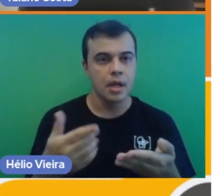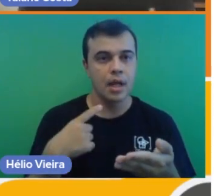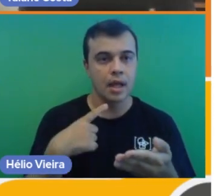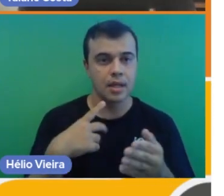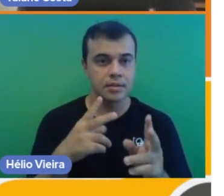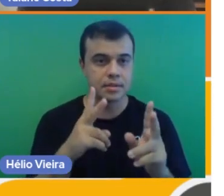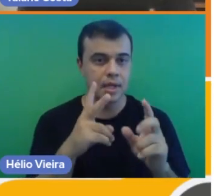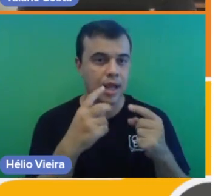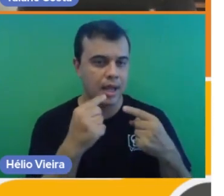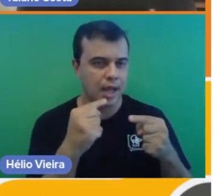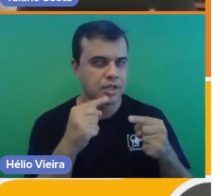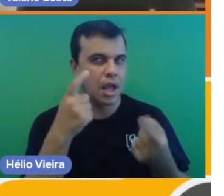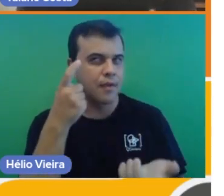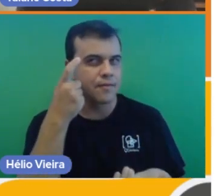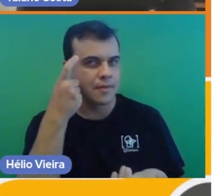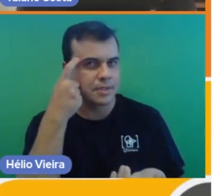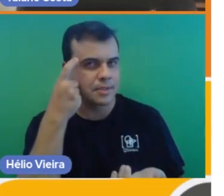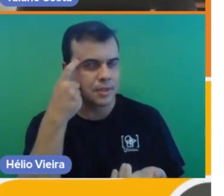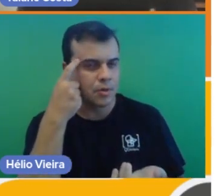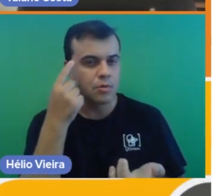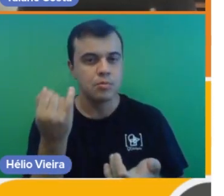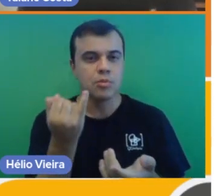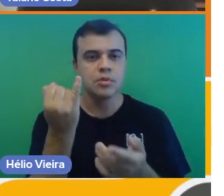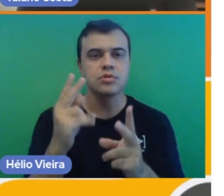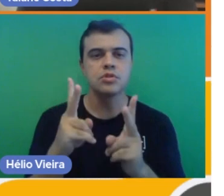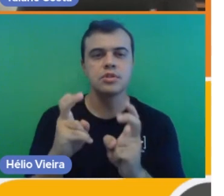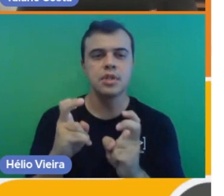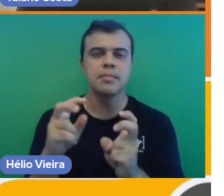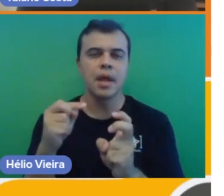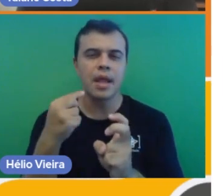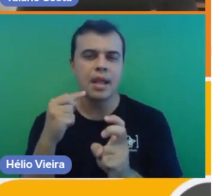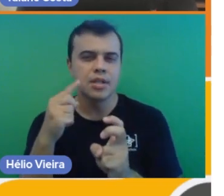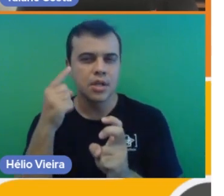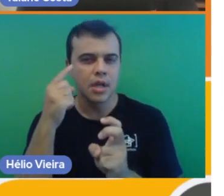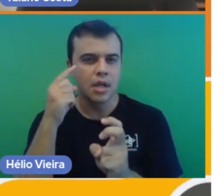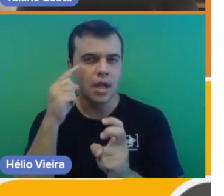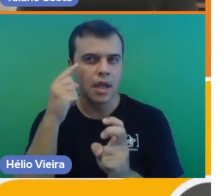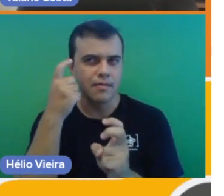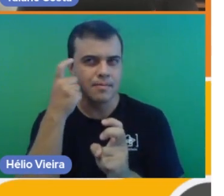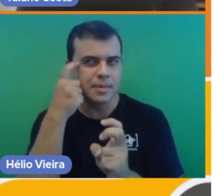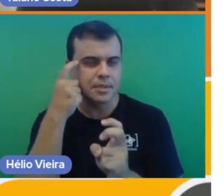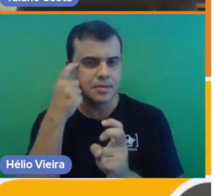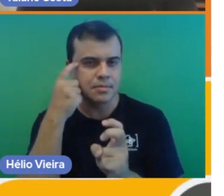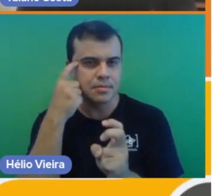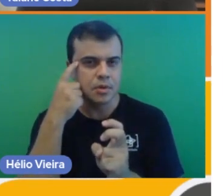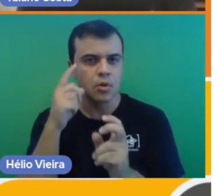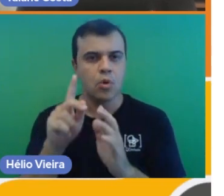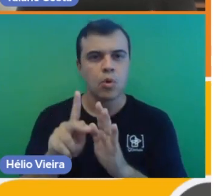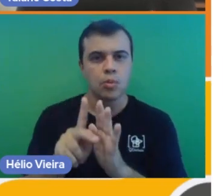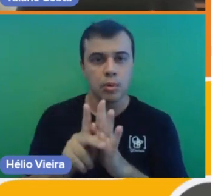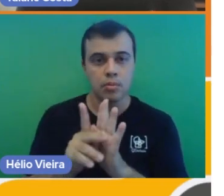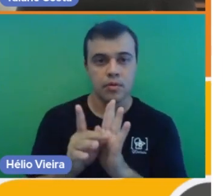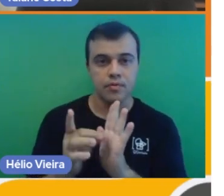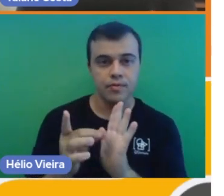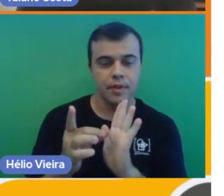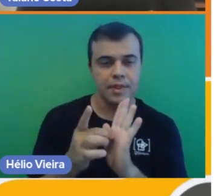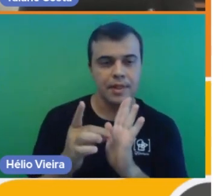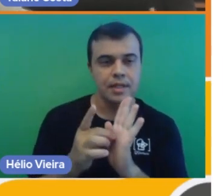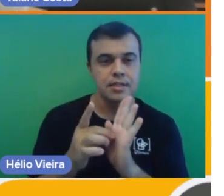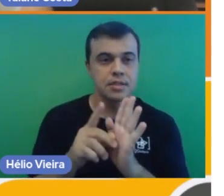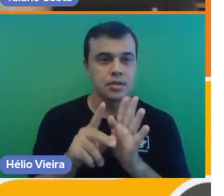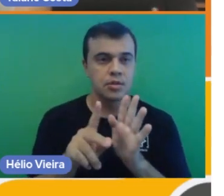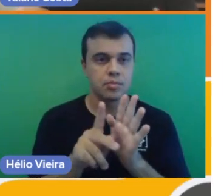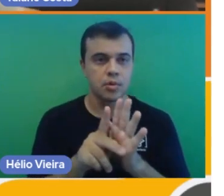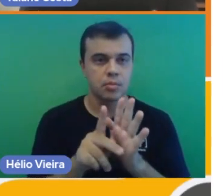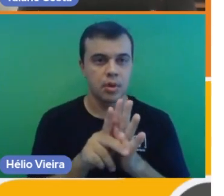e reflexão é muito voltado para essa reflexão mesmo, tanto